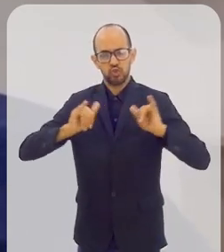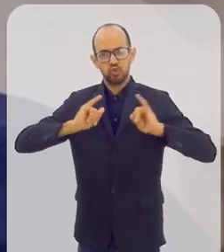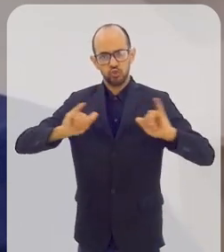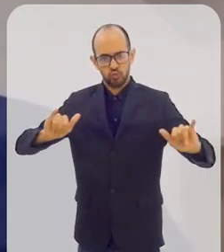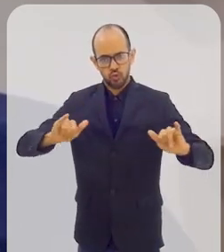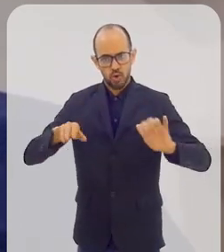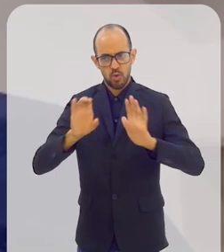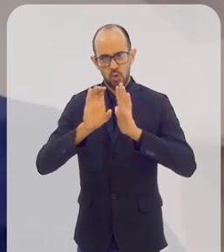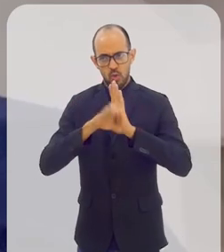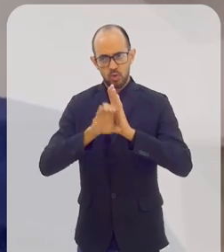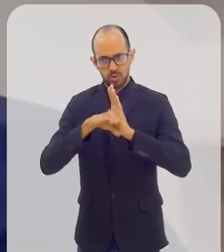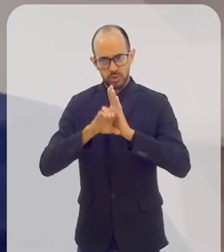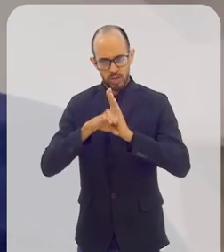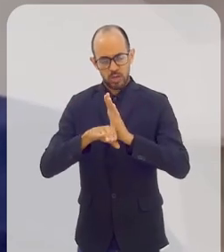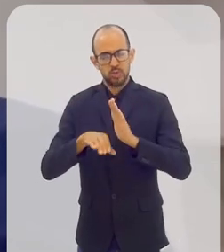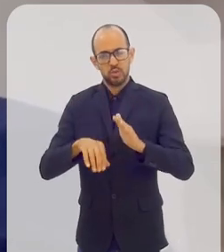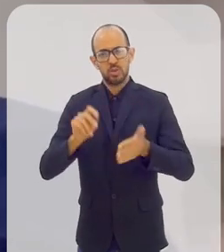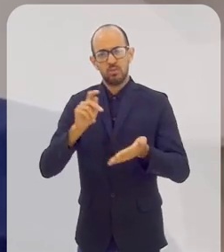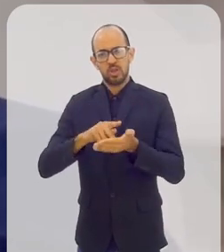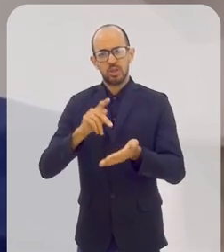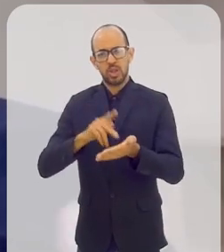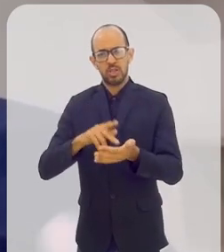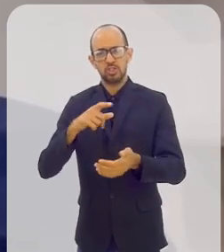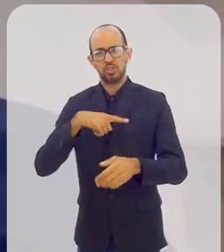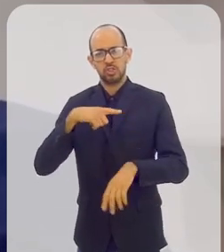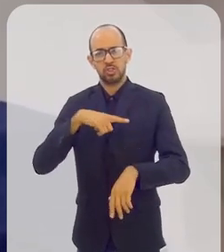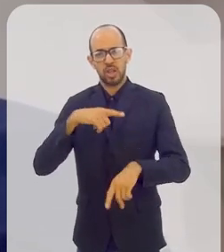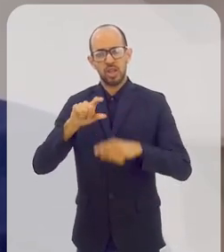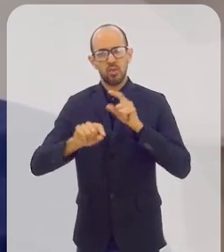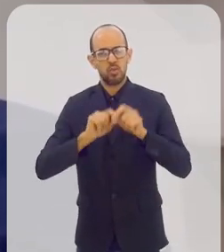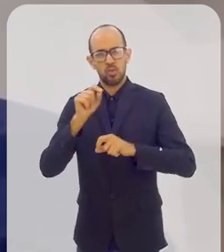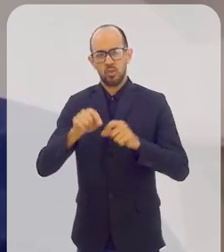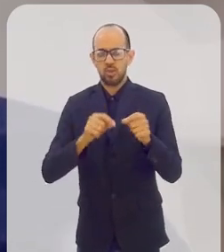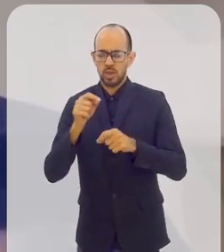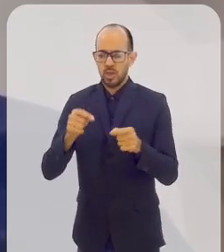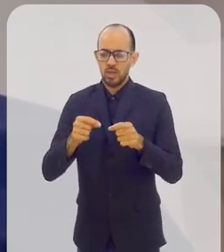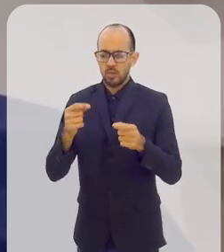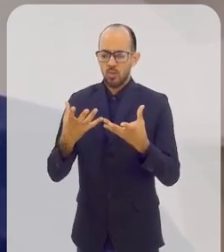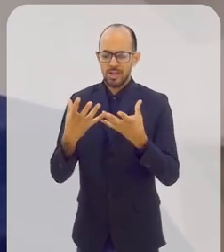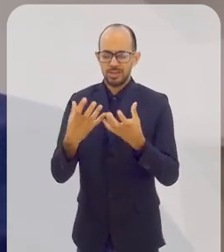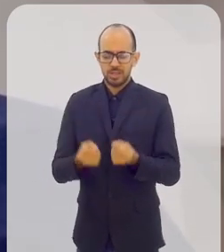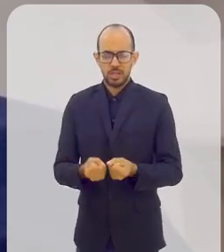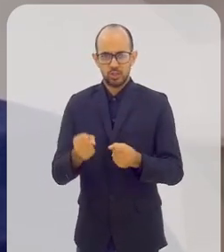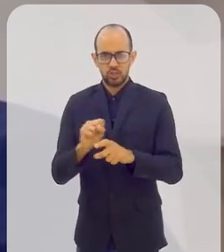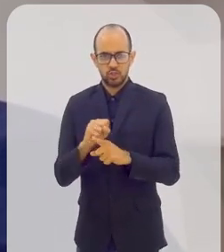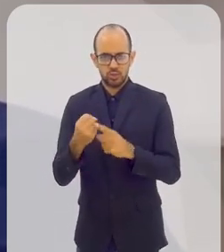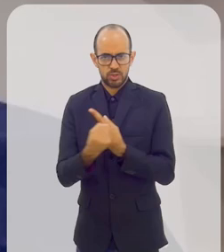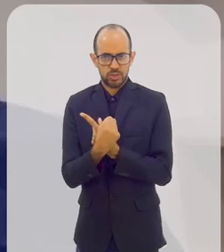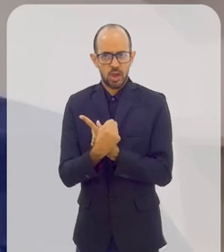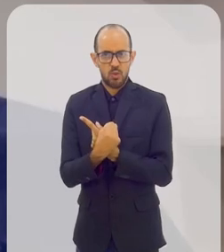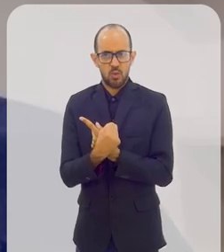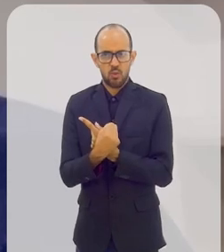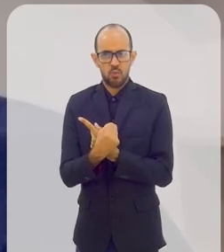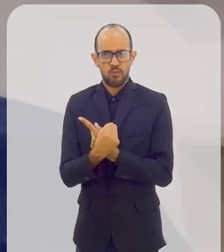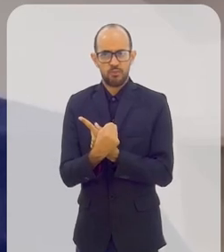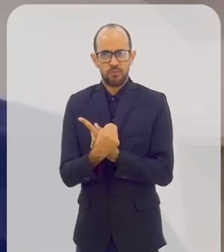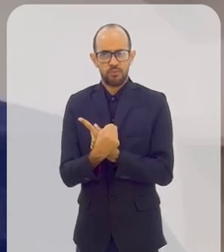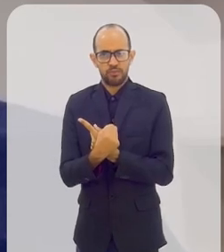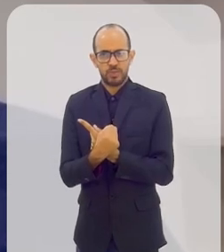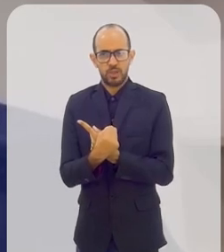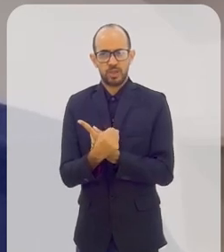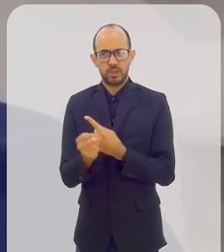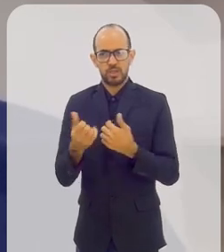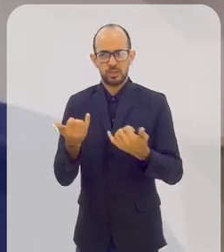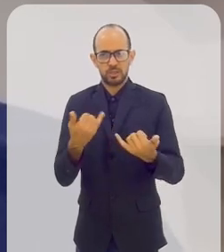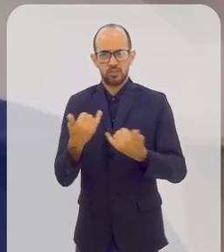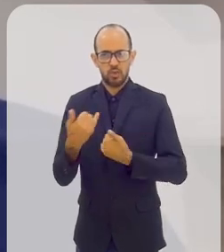conceito Lixo Zero, na prática, a gente tem uma devolutiva muito grande da sociedade, né? Da fome